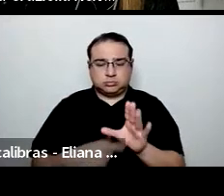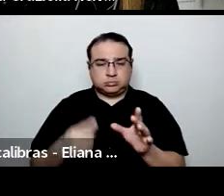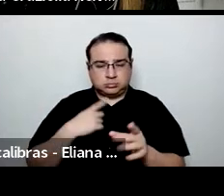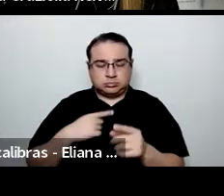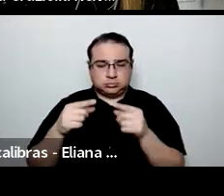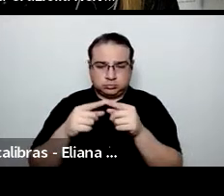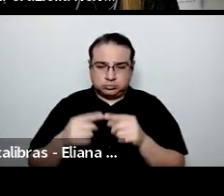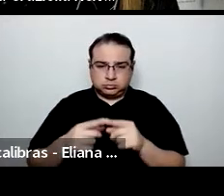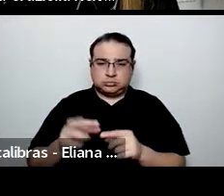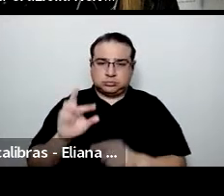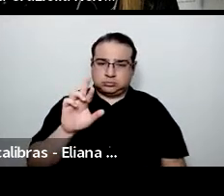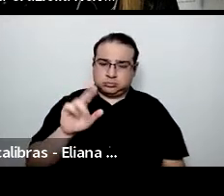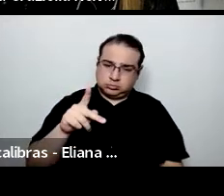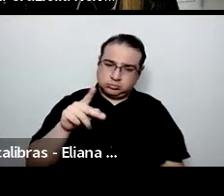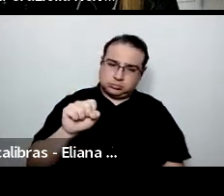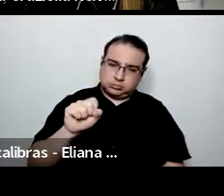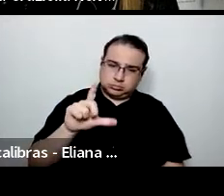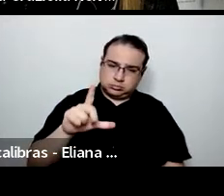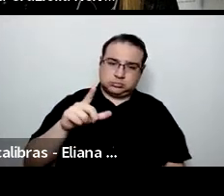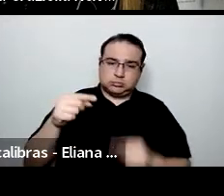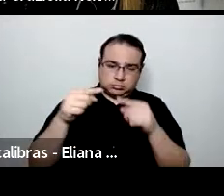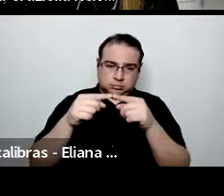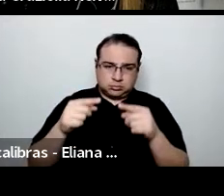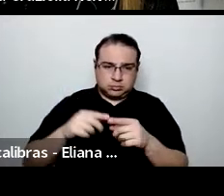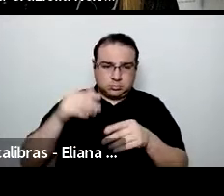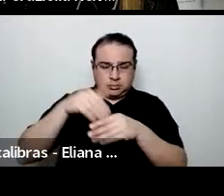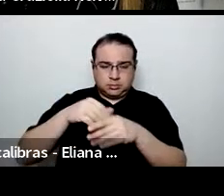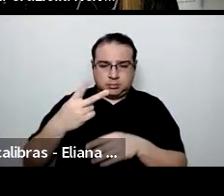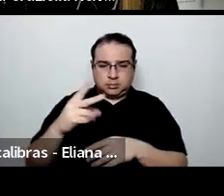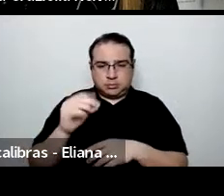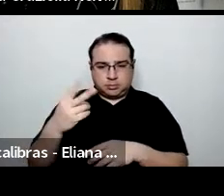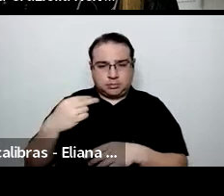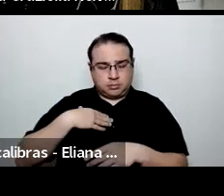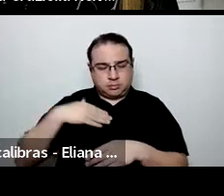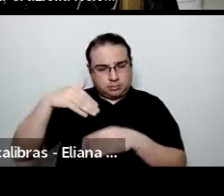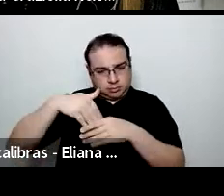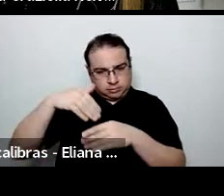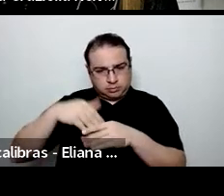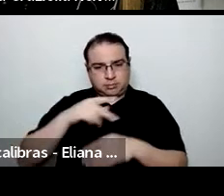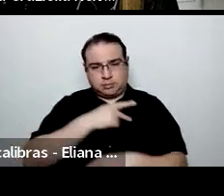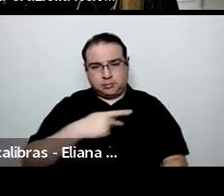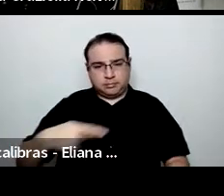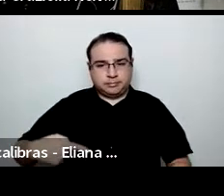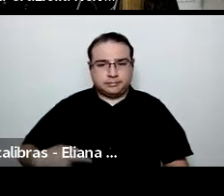relativas às eleições 2020 é como votos 1